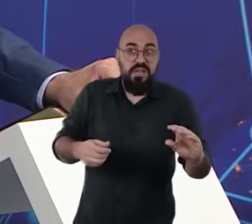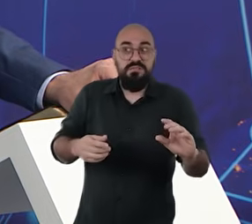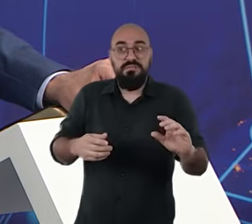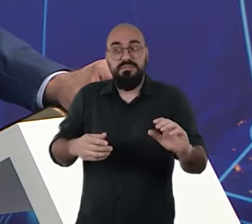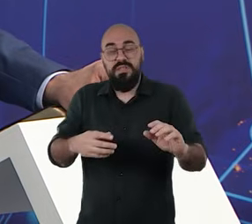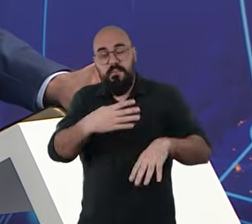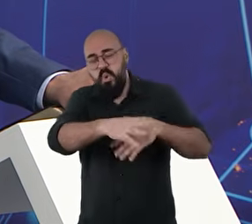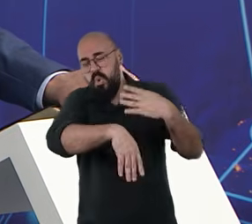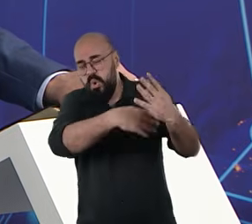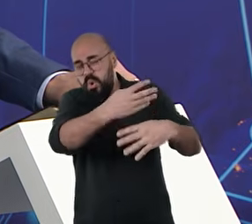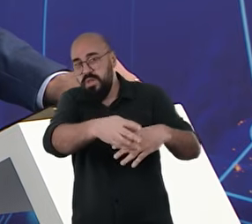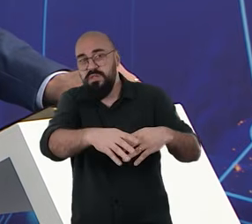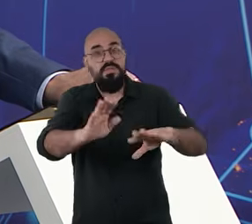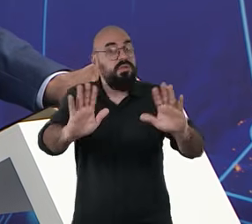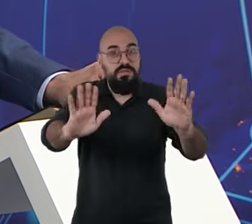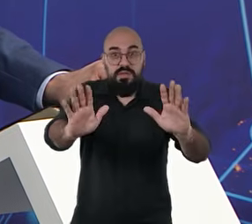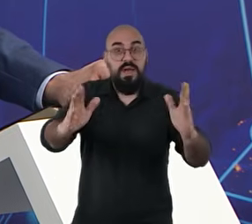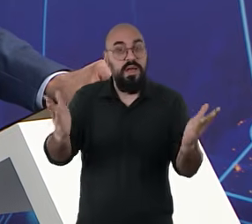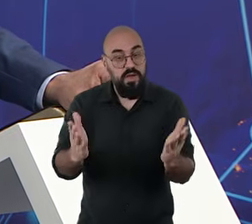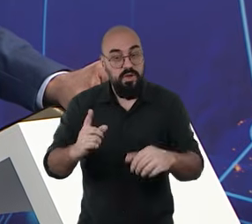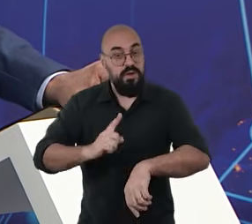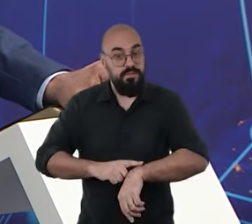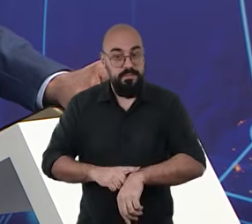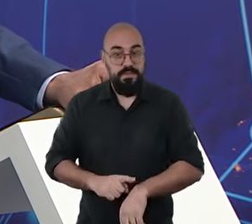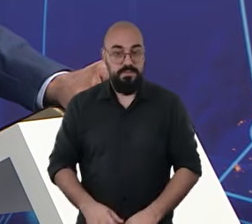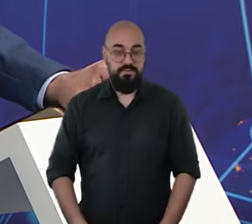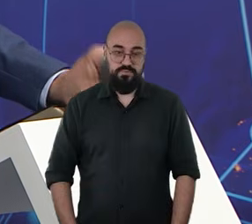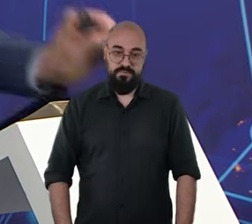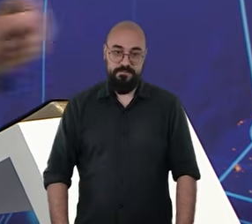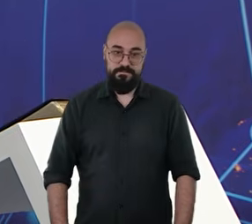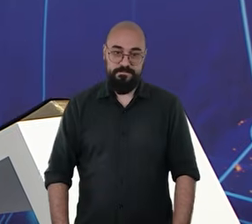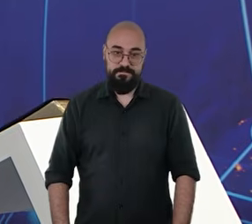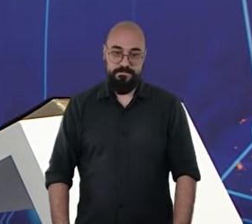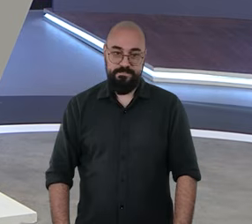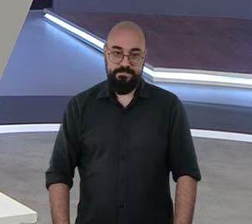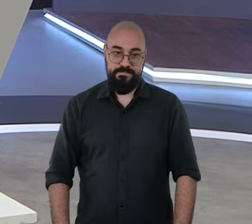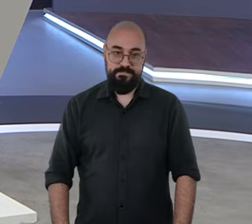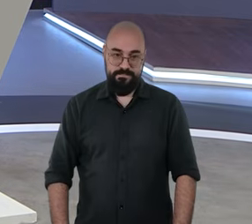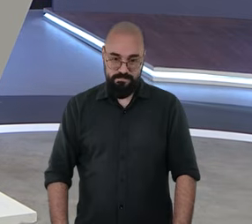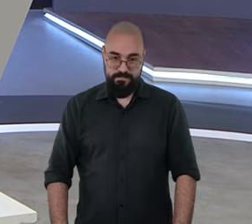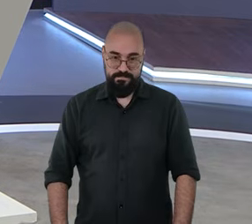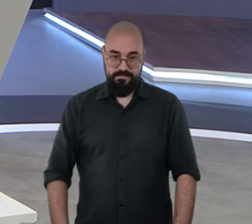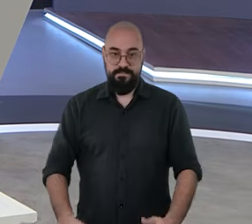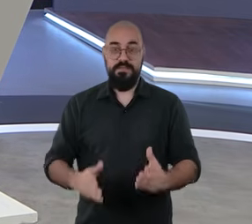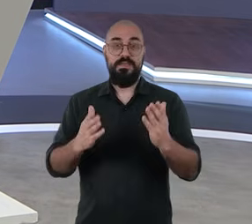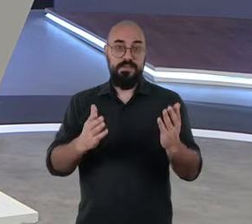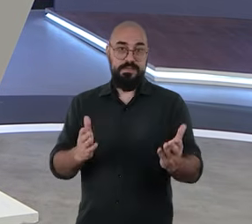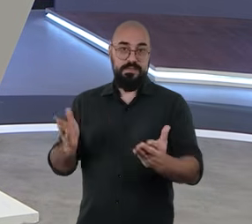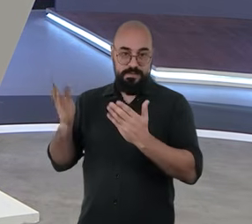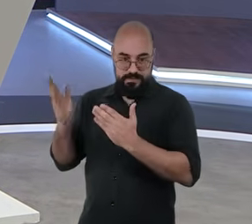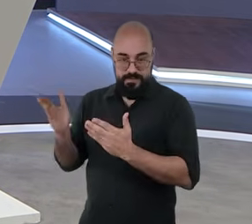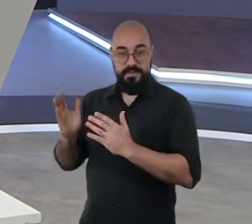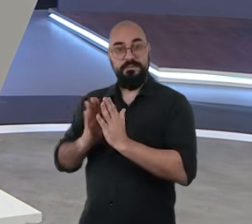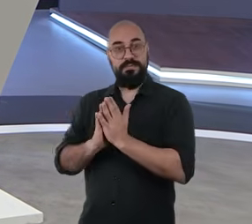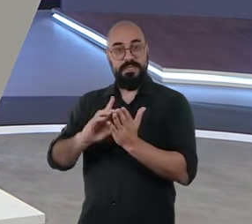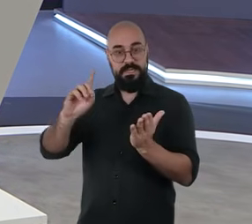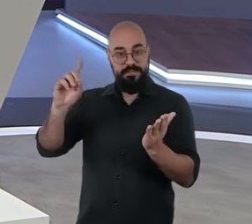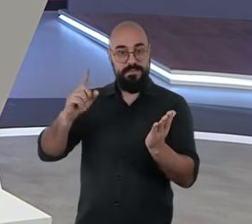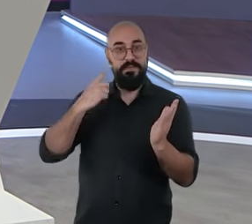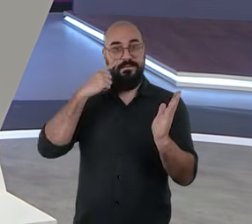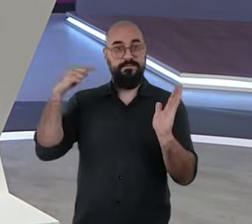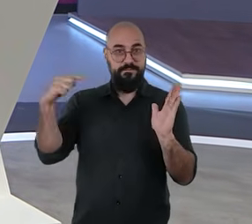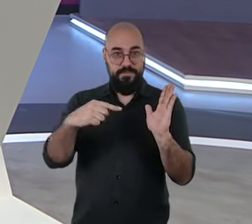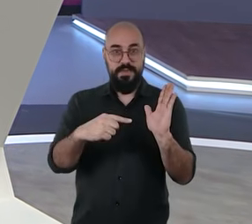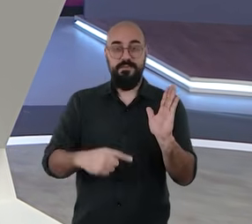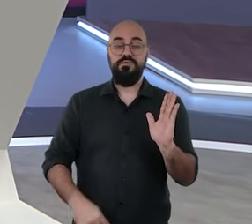depois. A hora é agora, o momento é esse. indo à palavra de Deus,